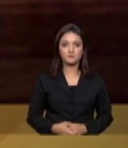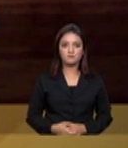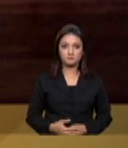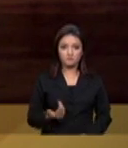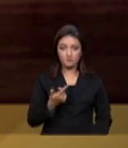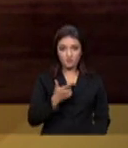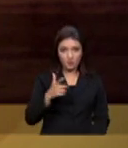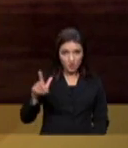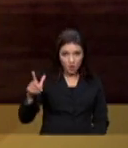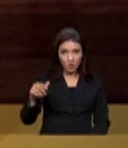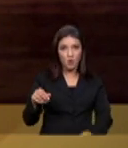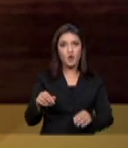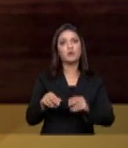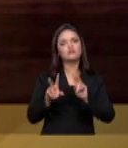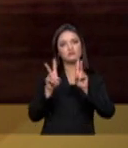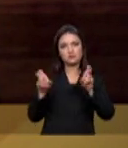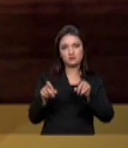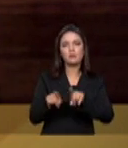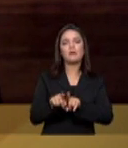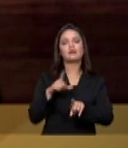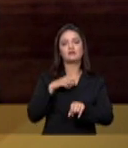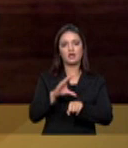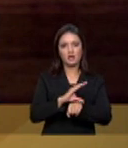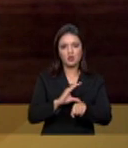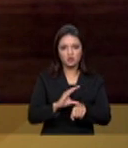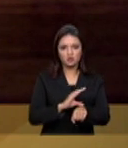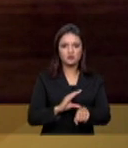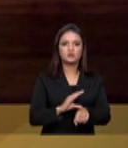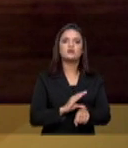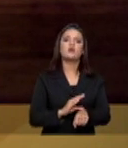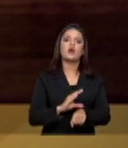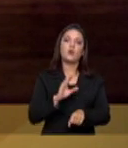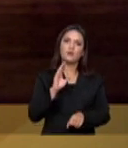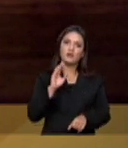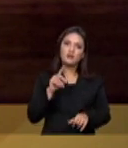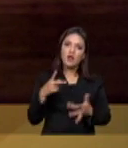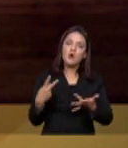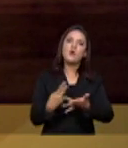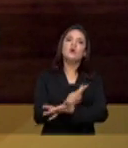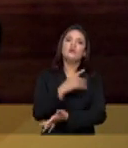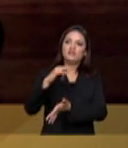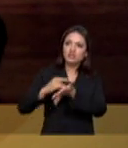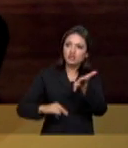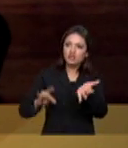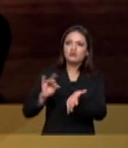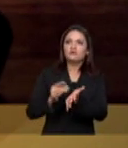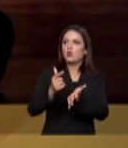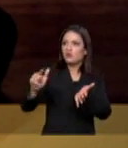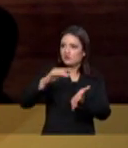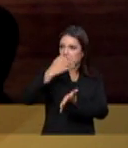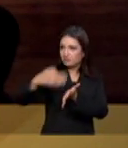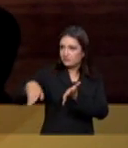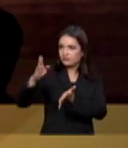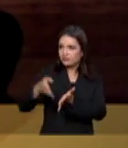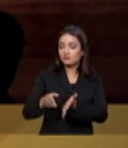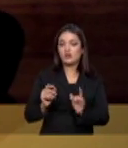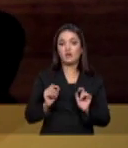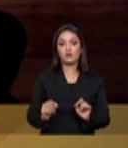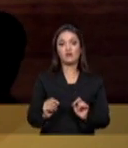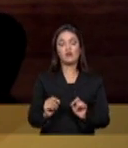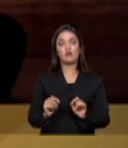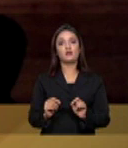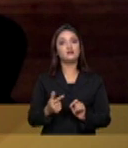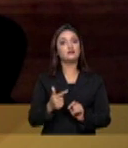disposição está na conquistar e que decorre da nulidade dos títulos dominiais é impossibilidade de